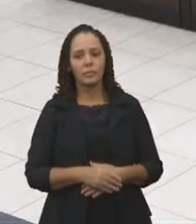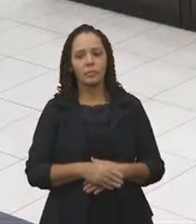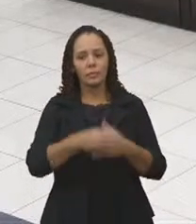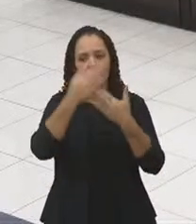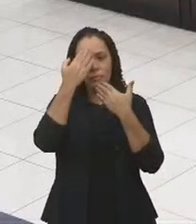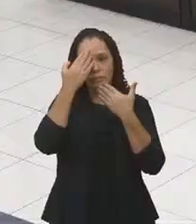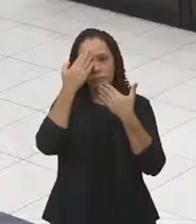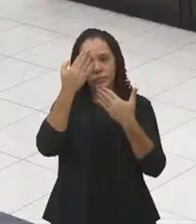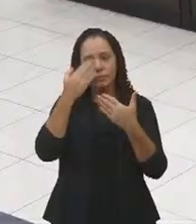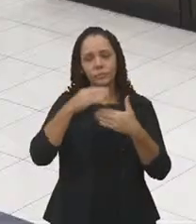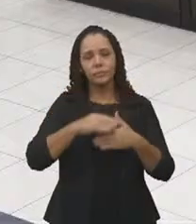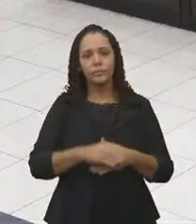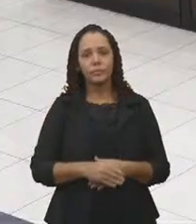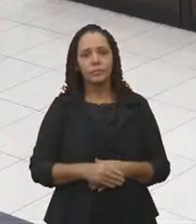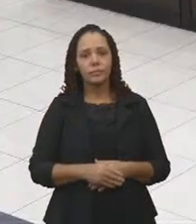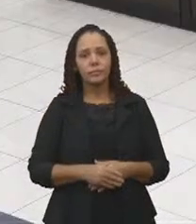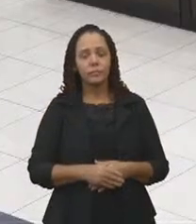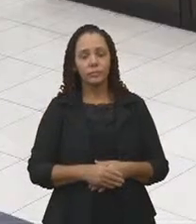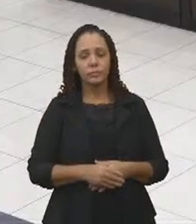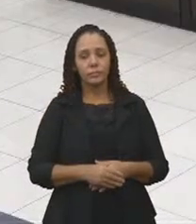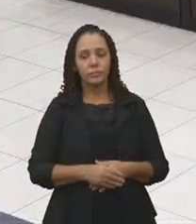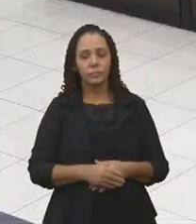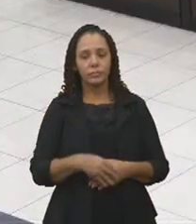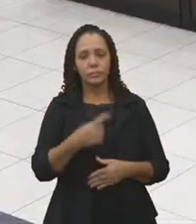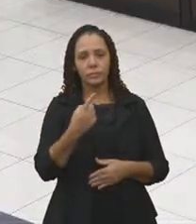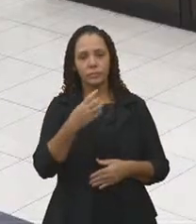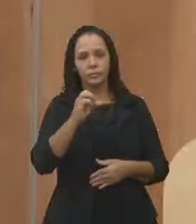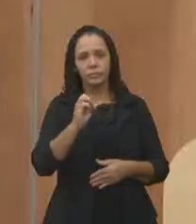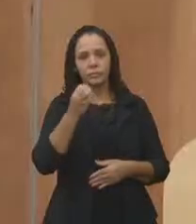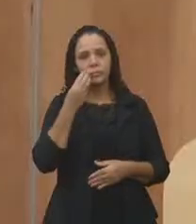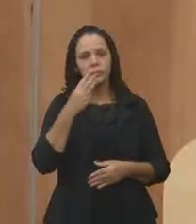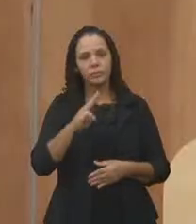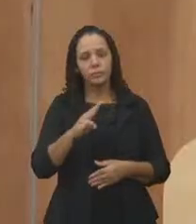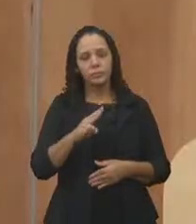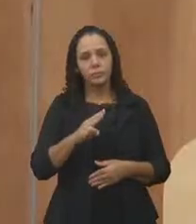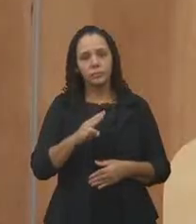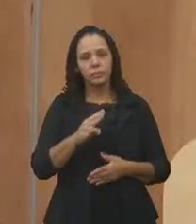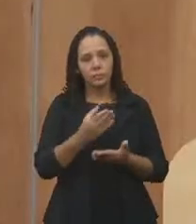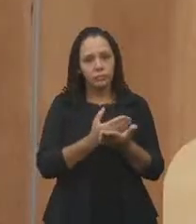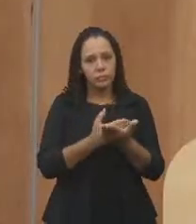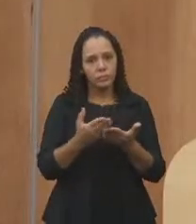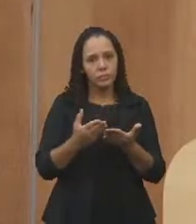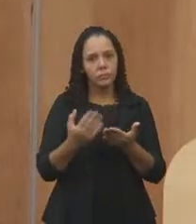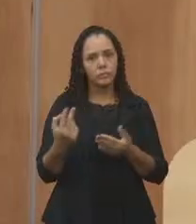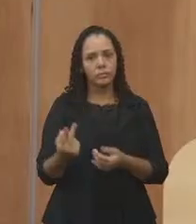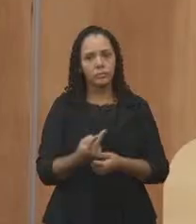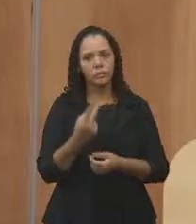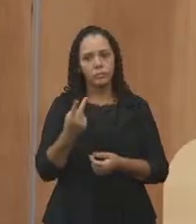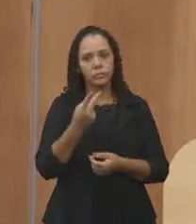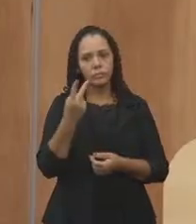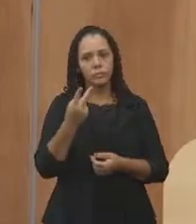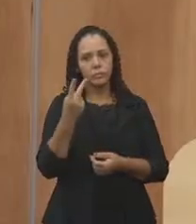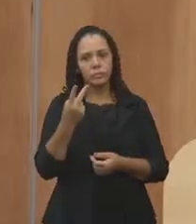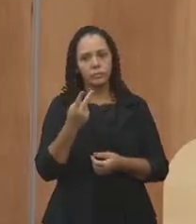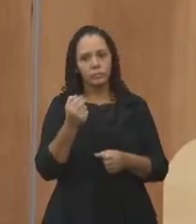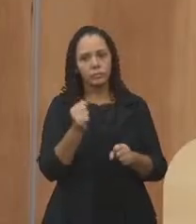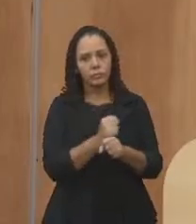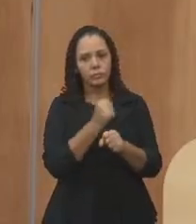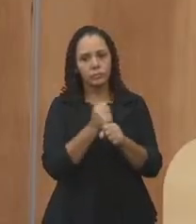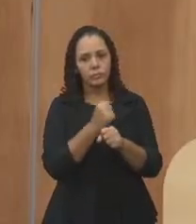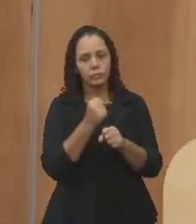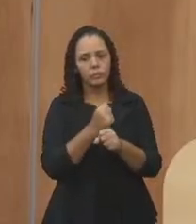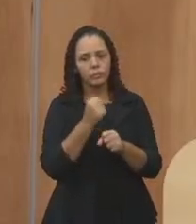Agradeço a sua questão. Só ressaltar que 10 milhões é um valor previsto inicialmente, é uma obra modular, é um master plan, né, que